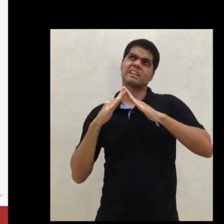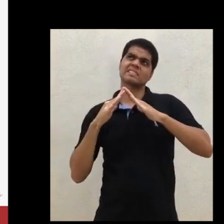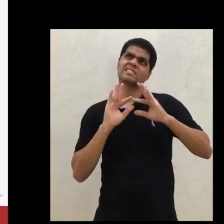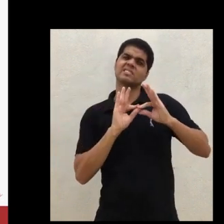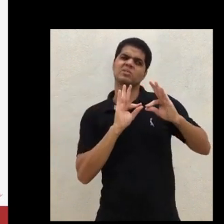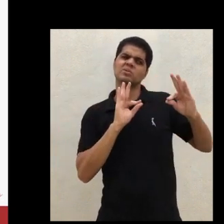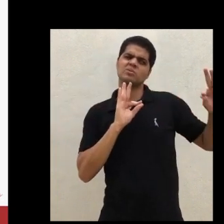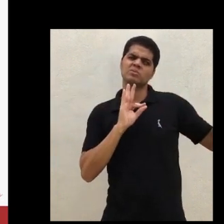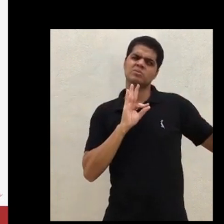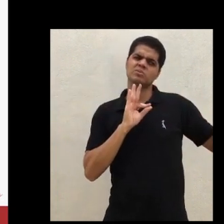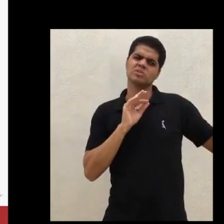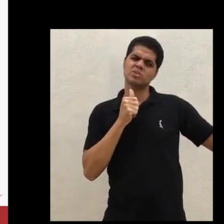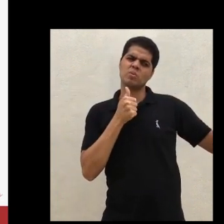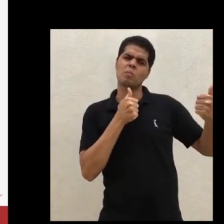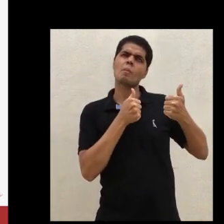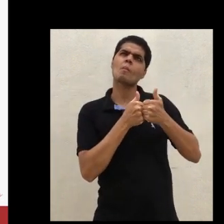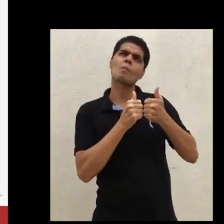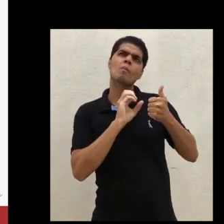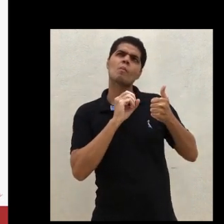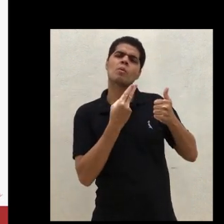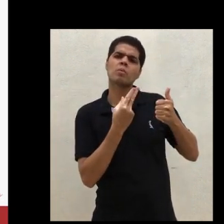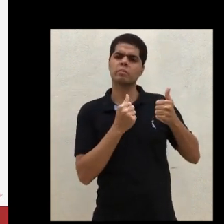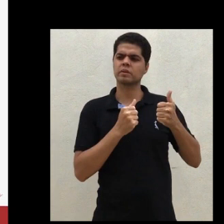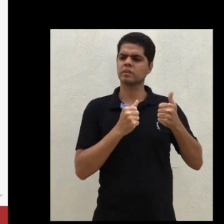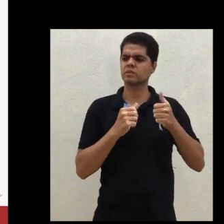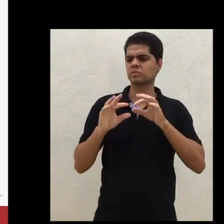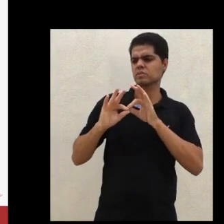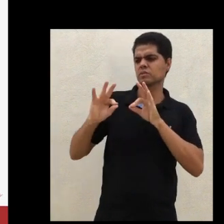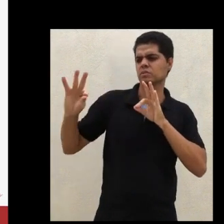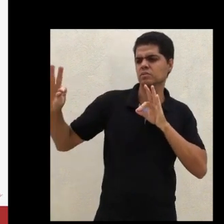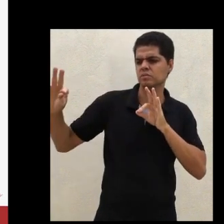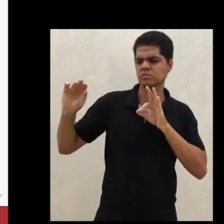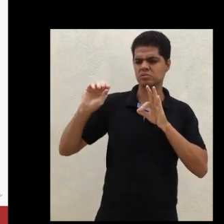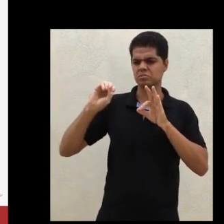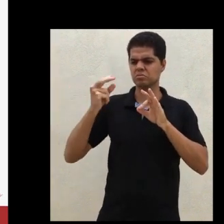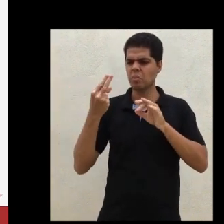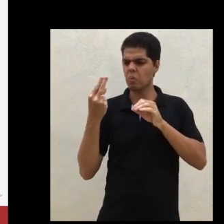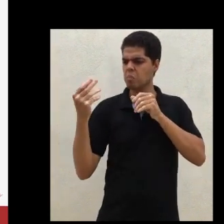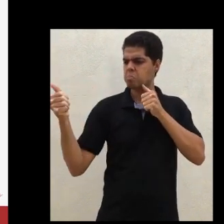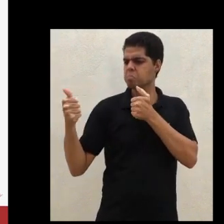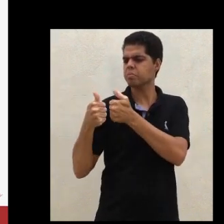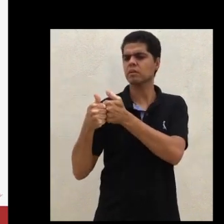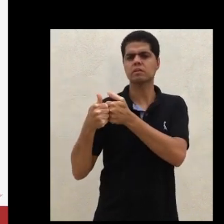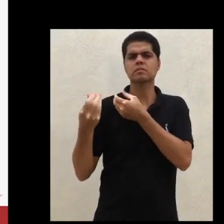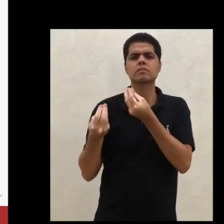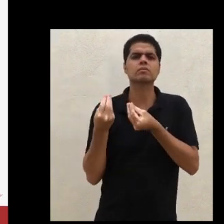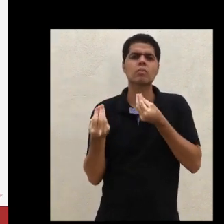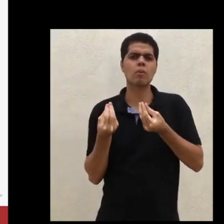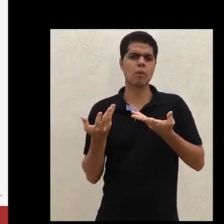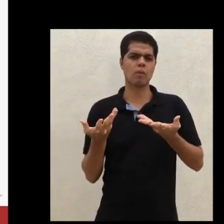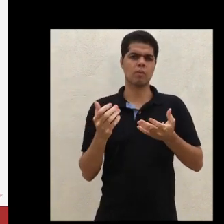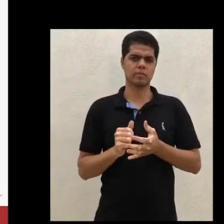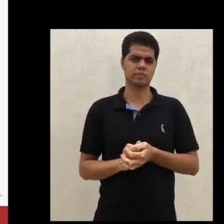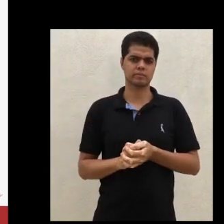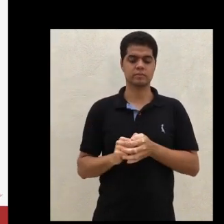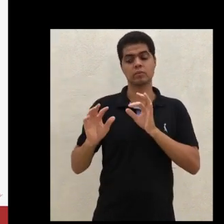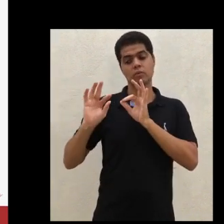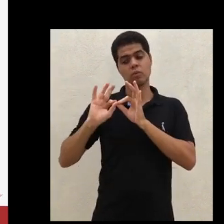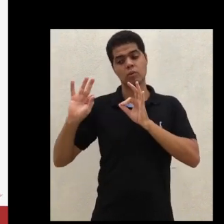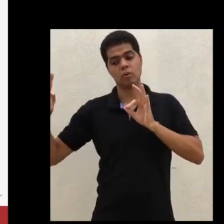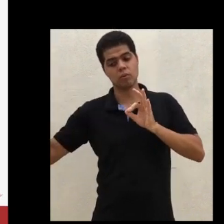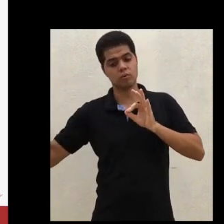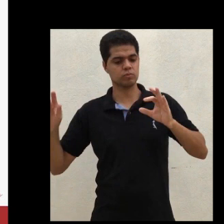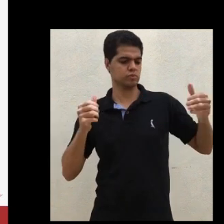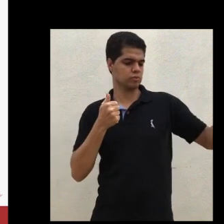Minha casa é longe ou ela é perto do trabalho? Minha casa é longe ou ela é perto da escola? Né? Baseado se é